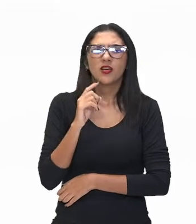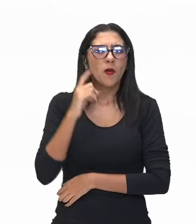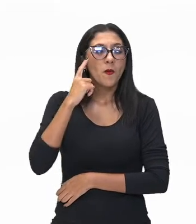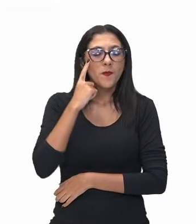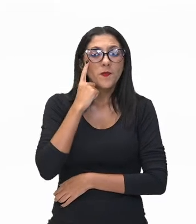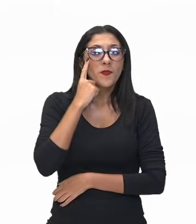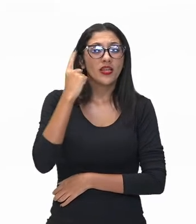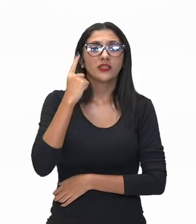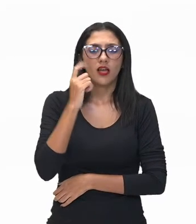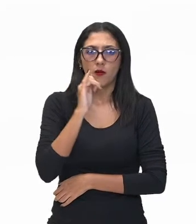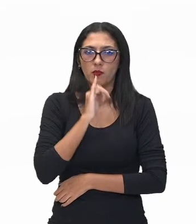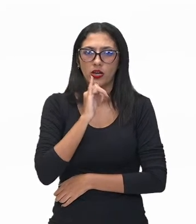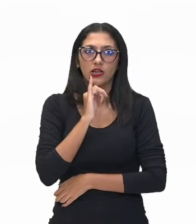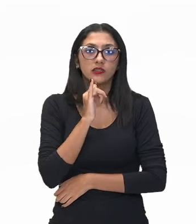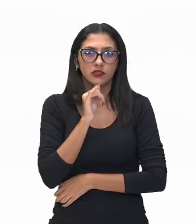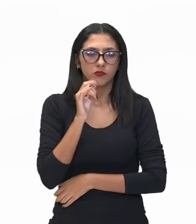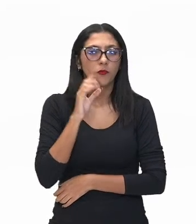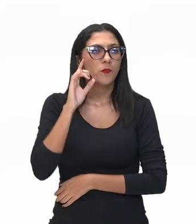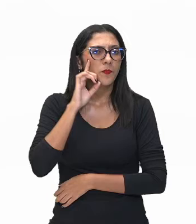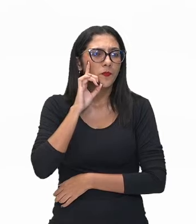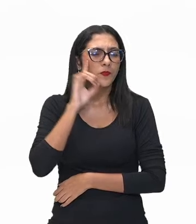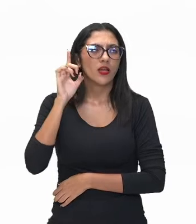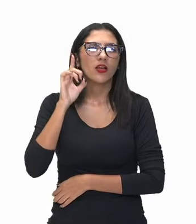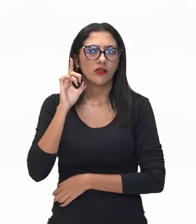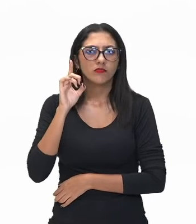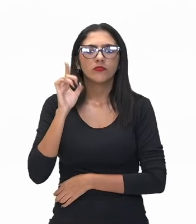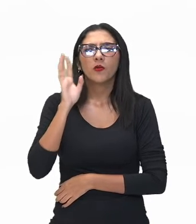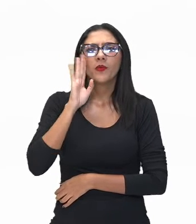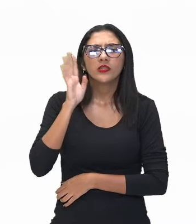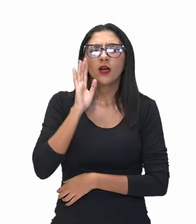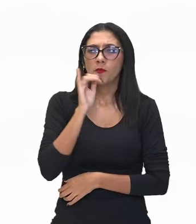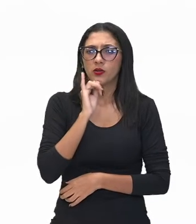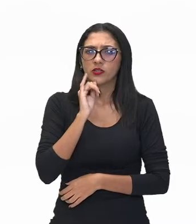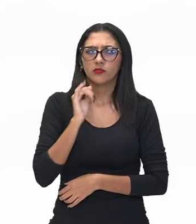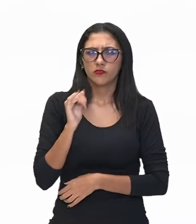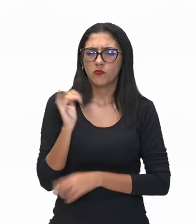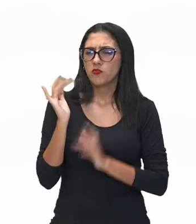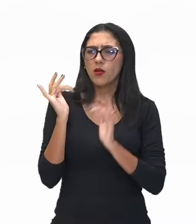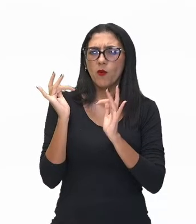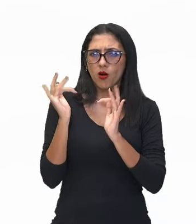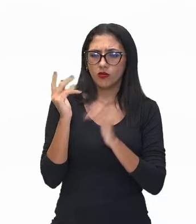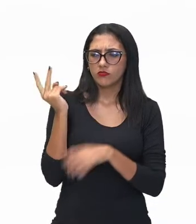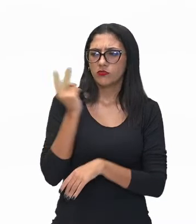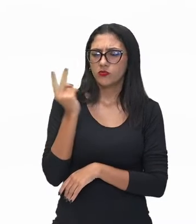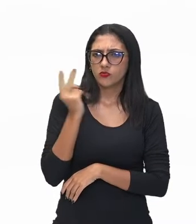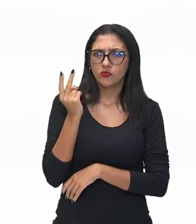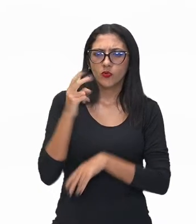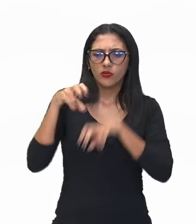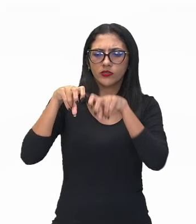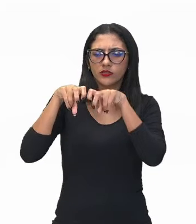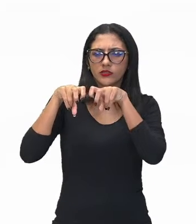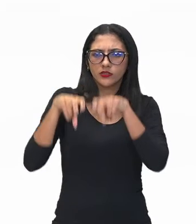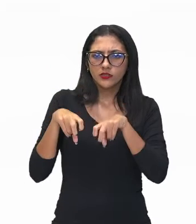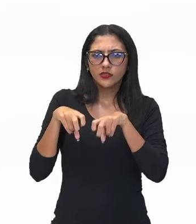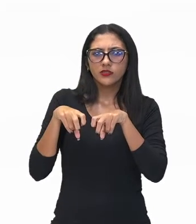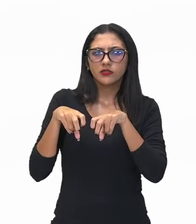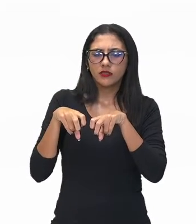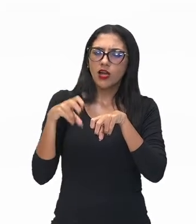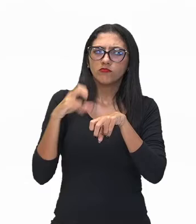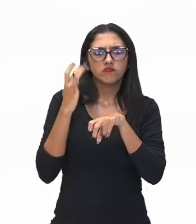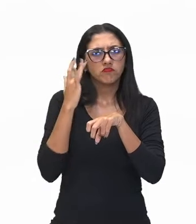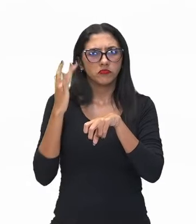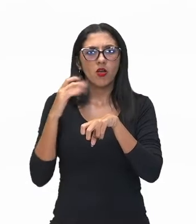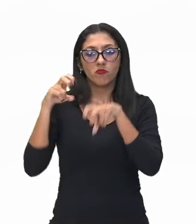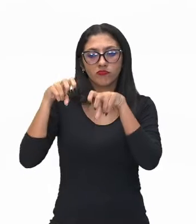né? Vamos deduzir, vamos inferir que eles estão namorando, né? Não sei se ainda estão, mas um deles